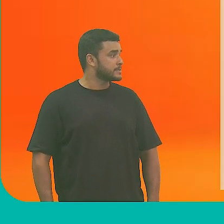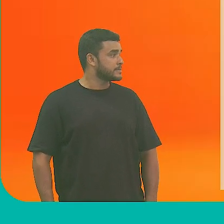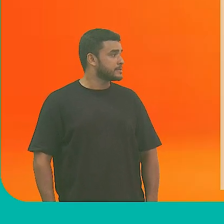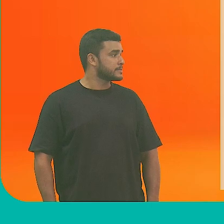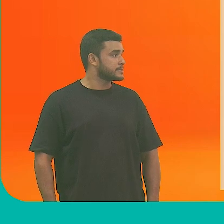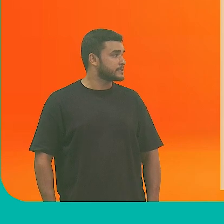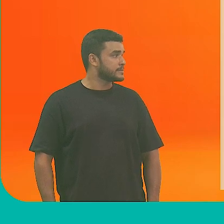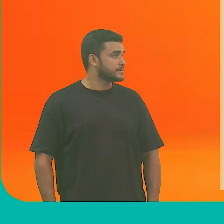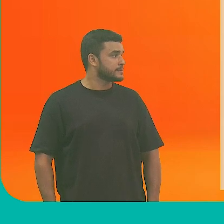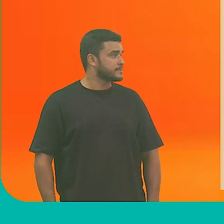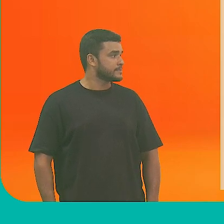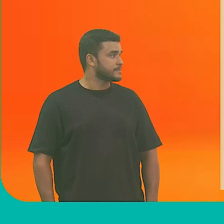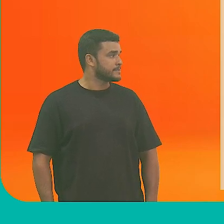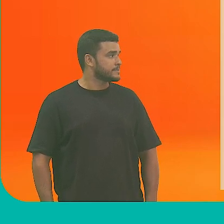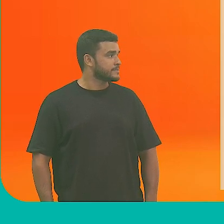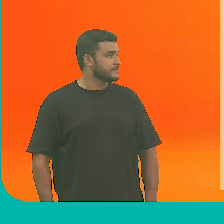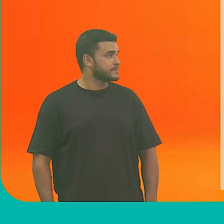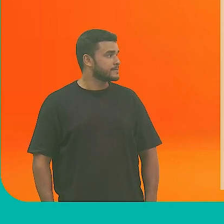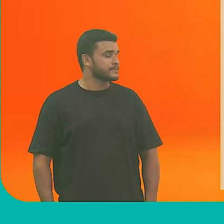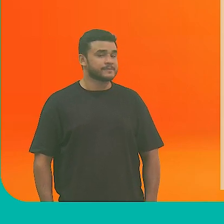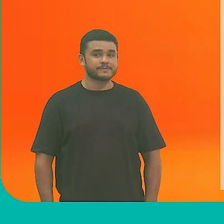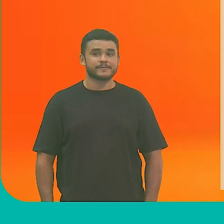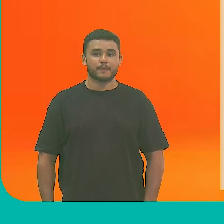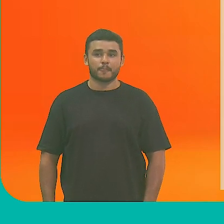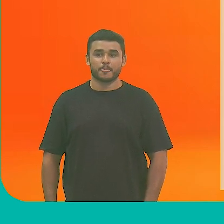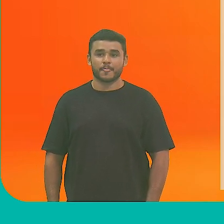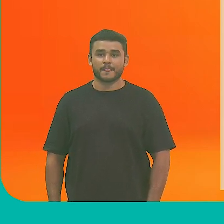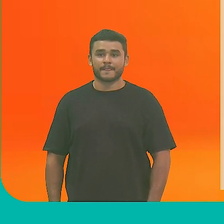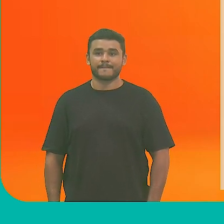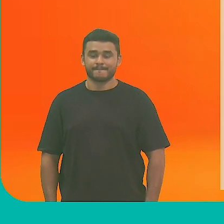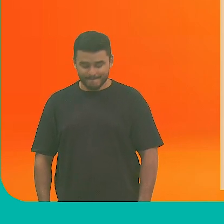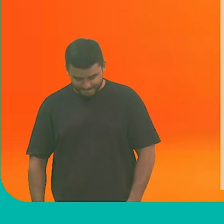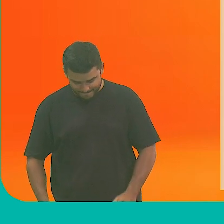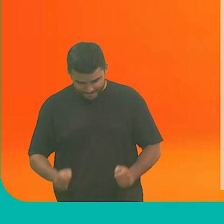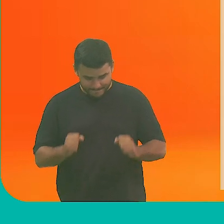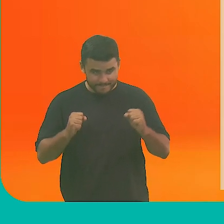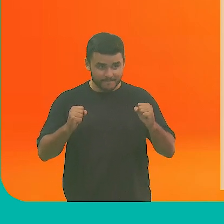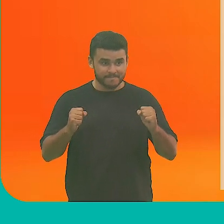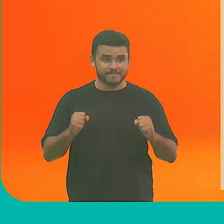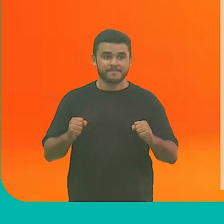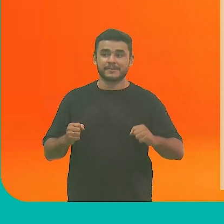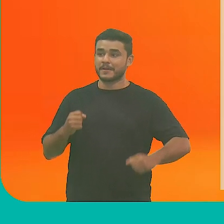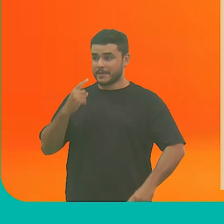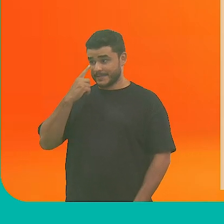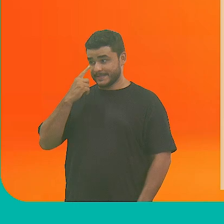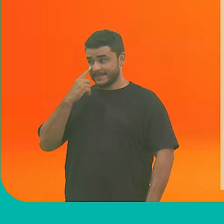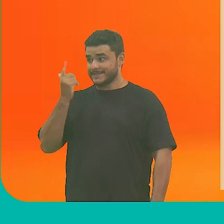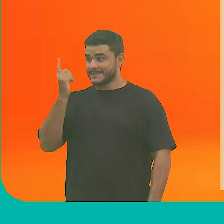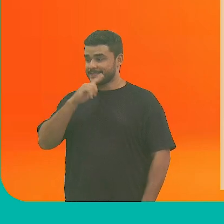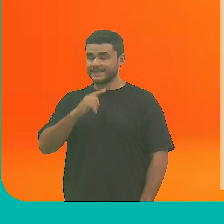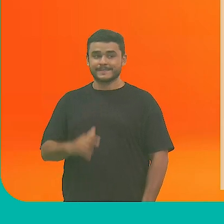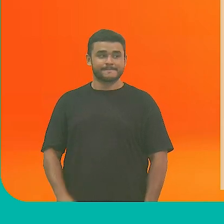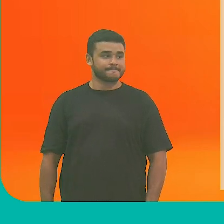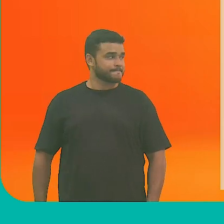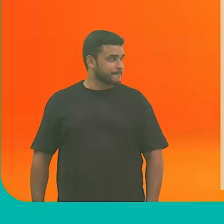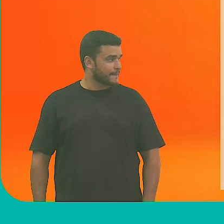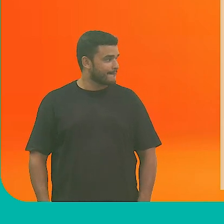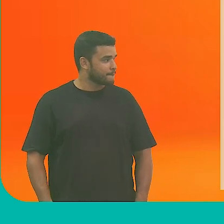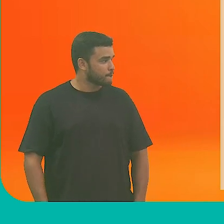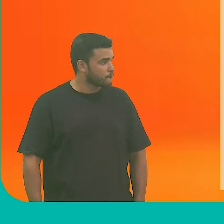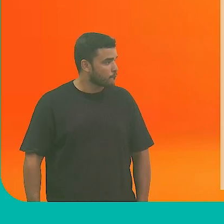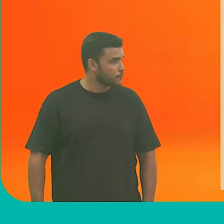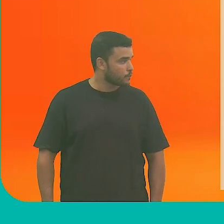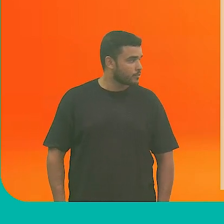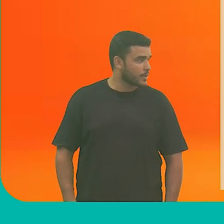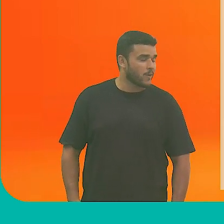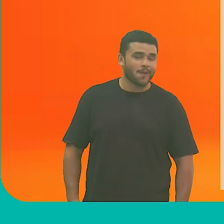empatar. É só as meninas se incorporarem no luceiro, que elas fazem um gol. É? Quando sair o gol, tu me avisa aí,